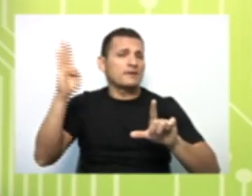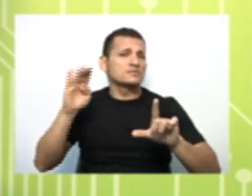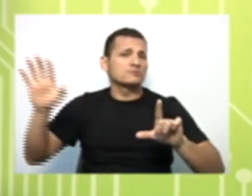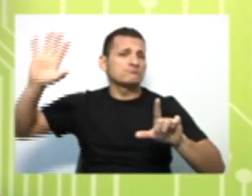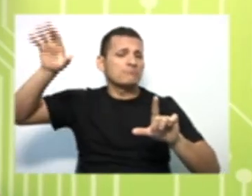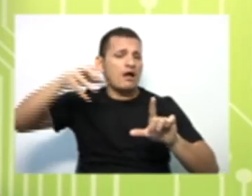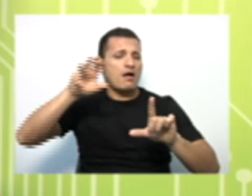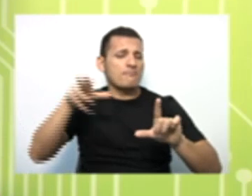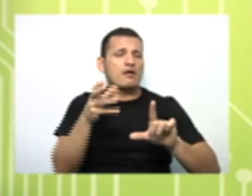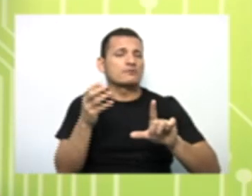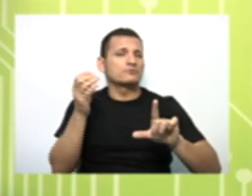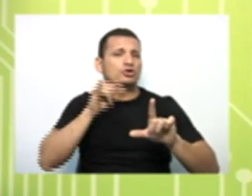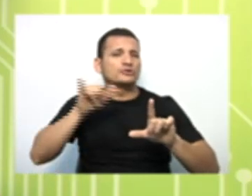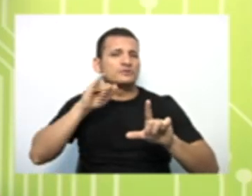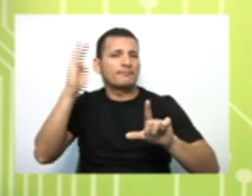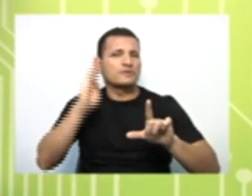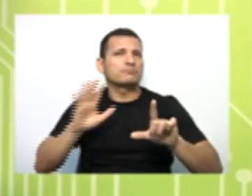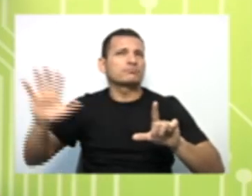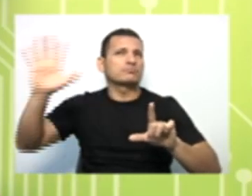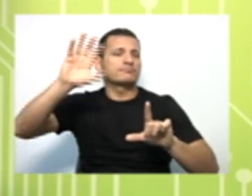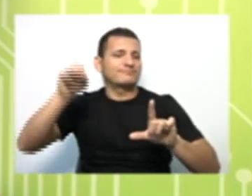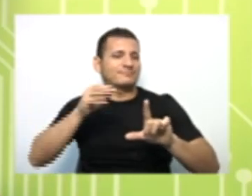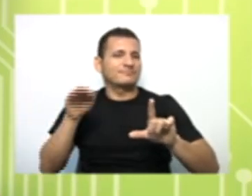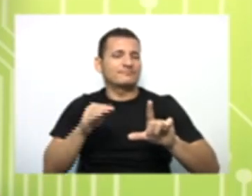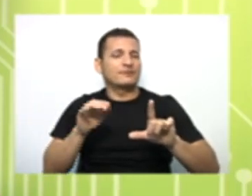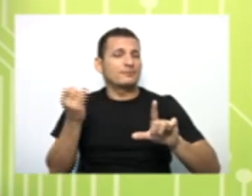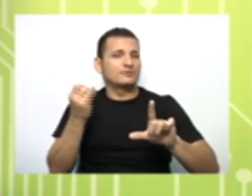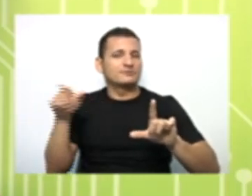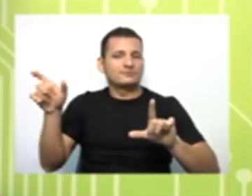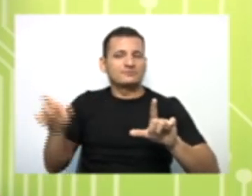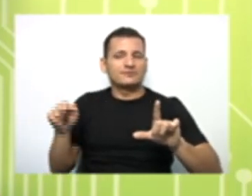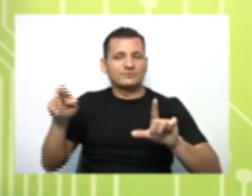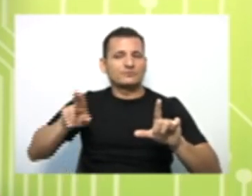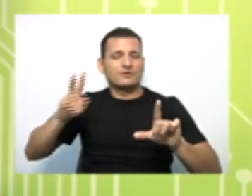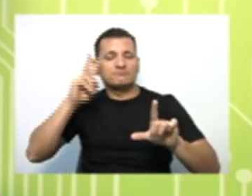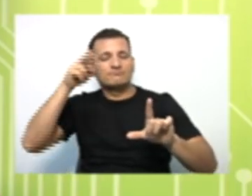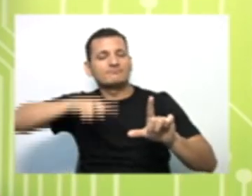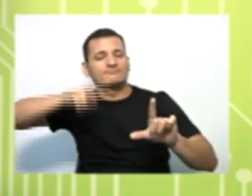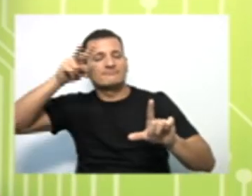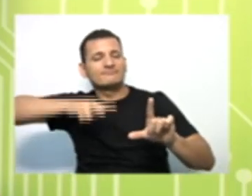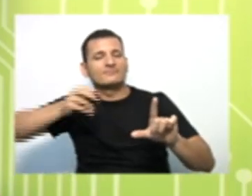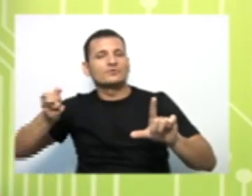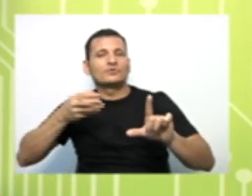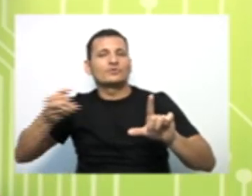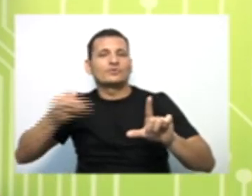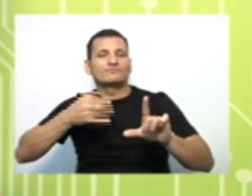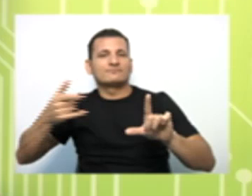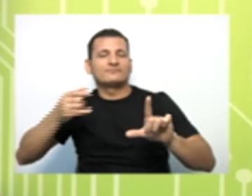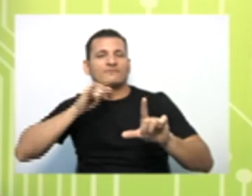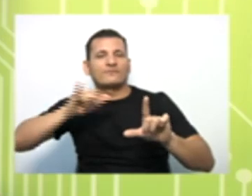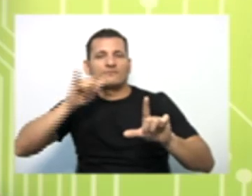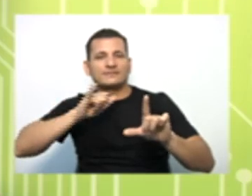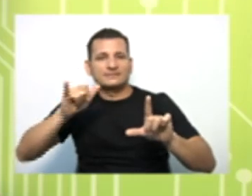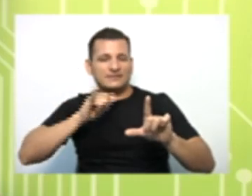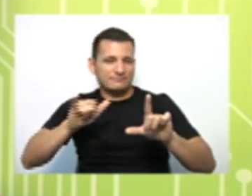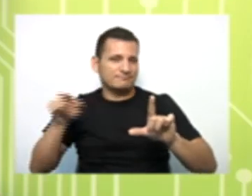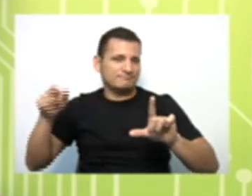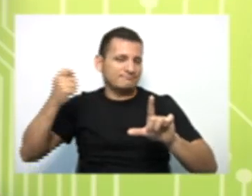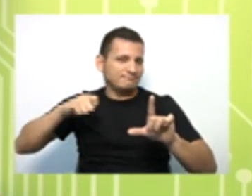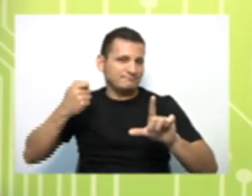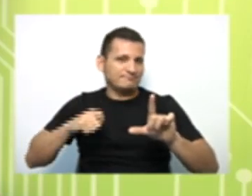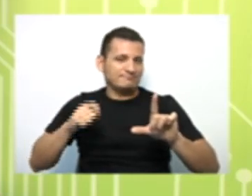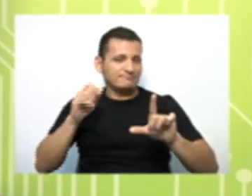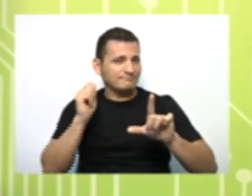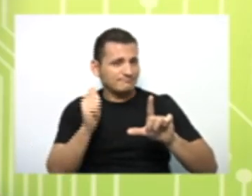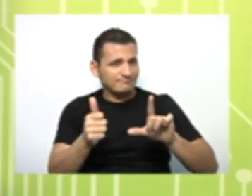e coloca, mas o importante é que o seu usuário esteja bem assistido, que ele esteja com as informações que ele